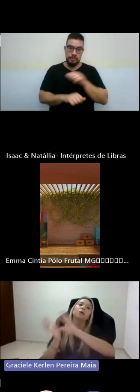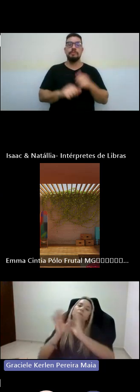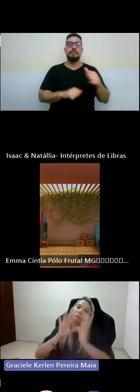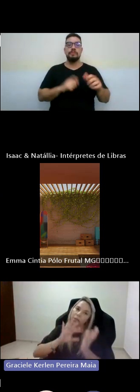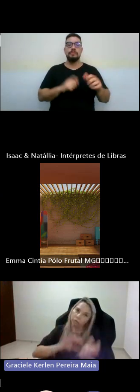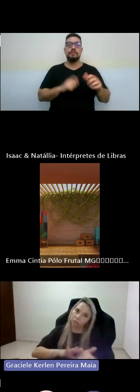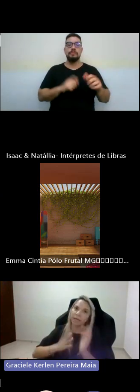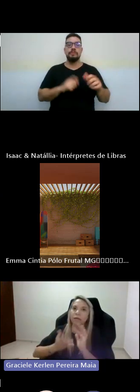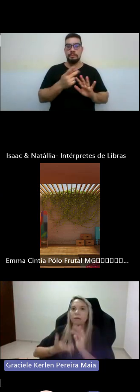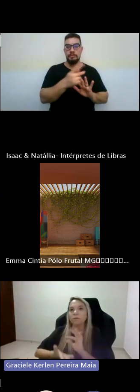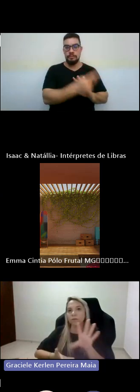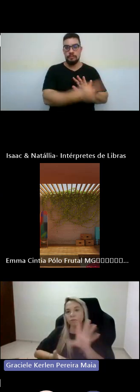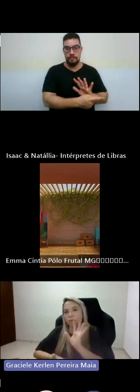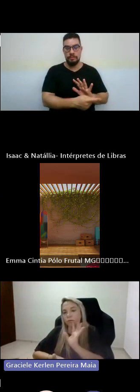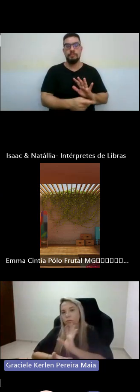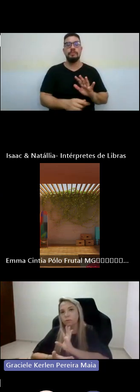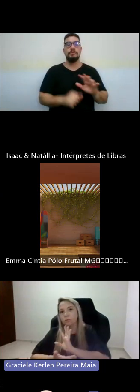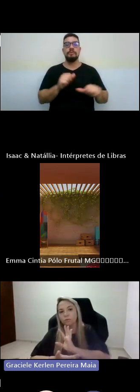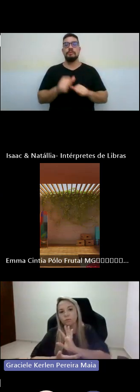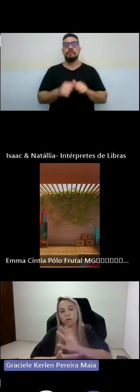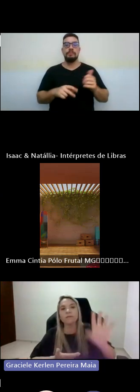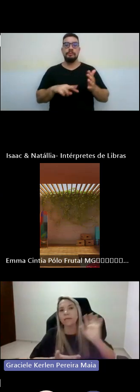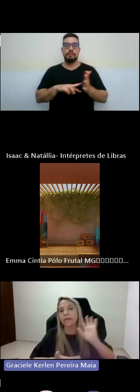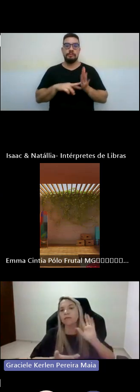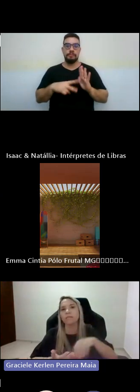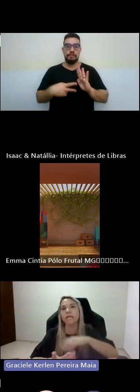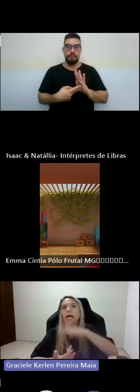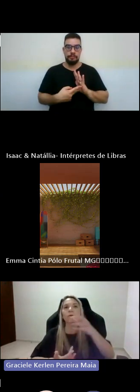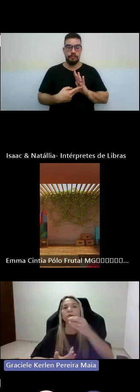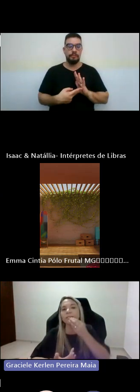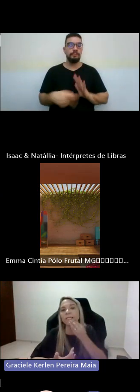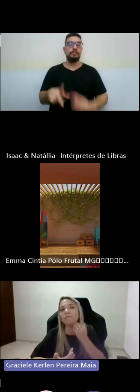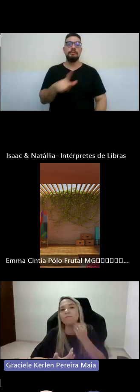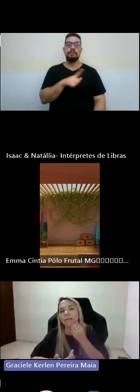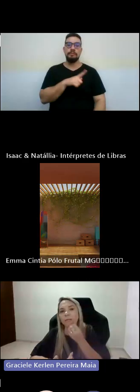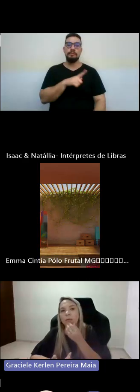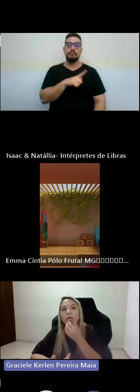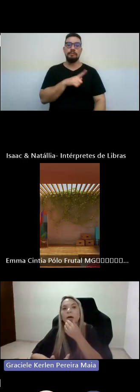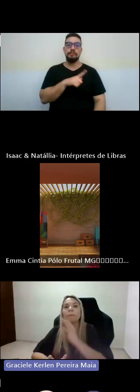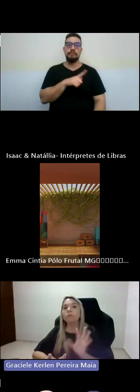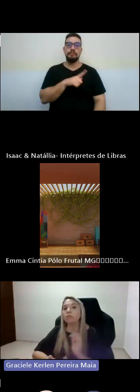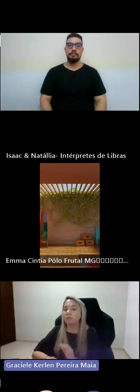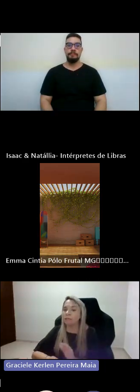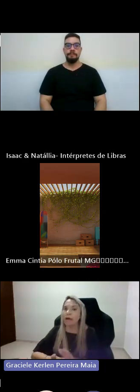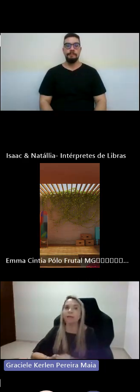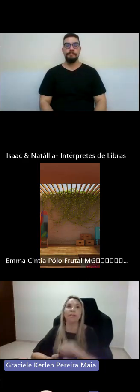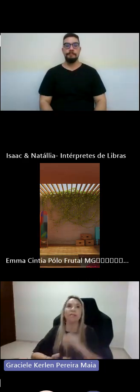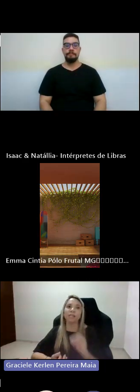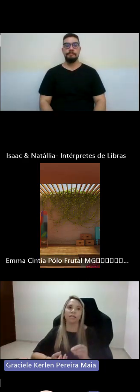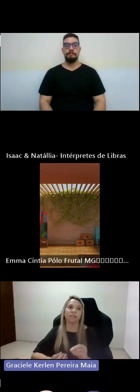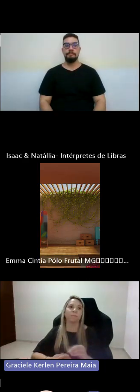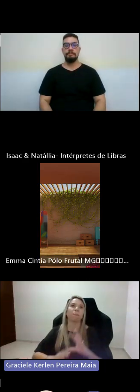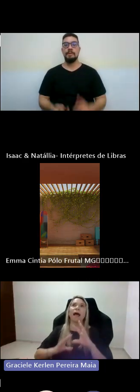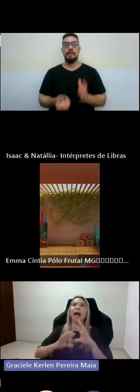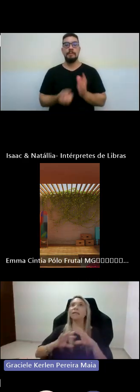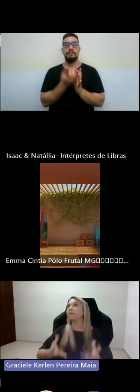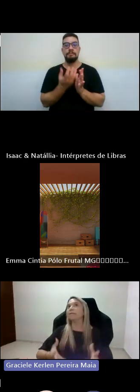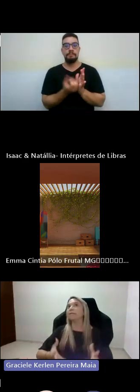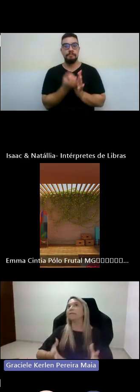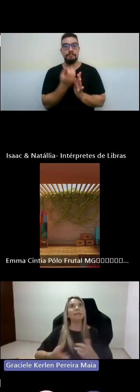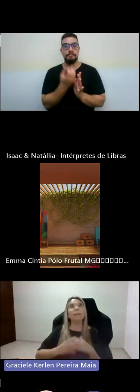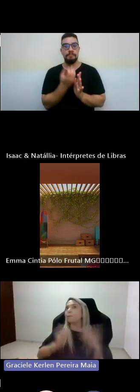parâmetro, eu mudei o conceito, o sinal ou o significado. Produtividade. Gente,